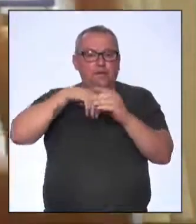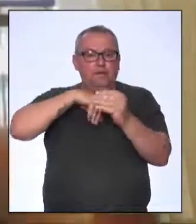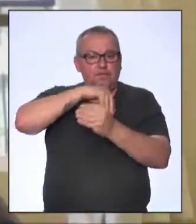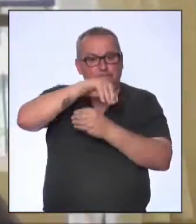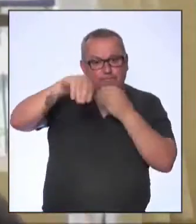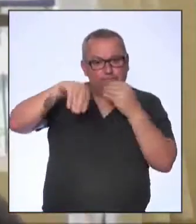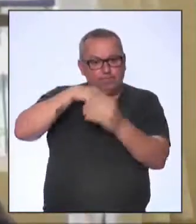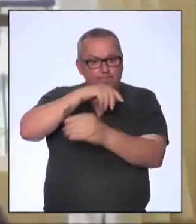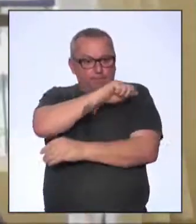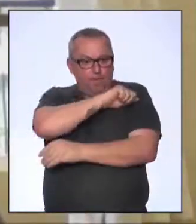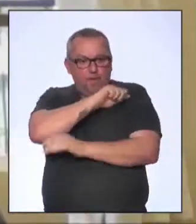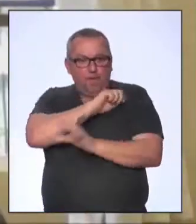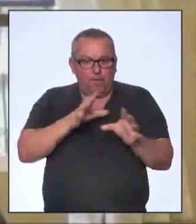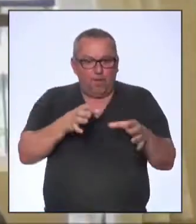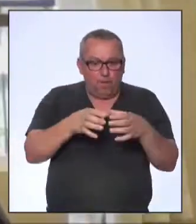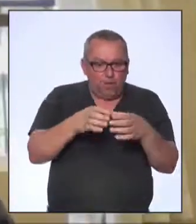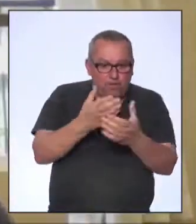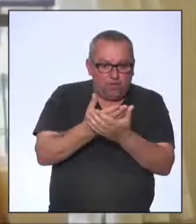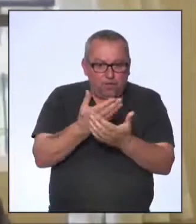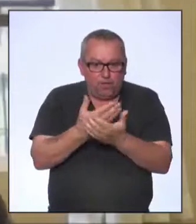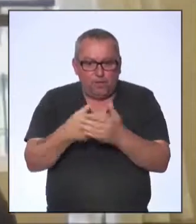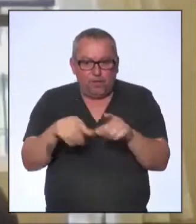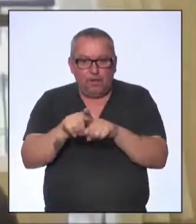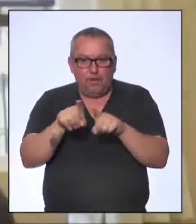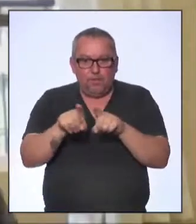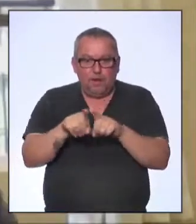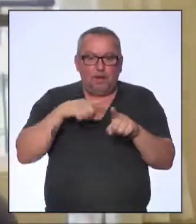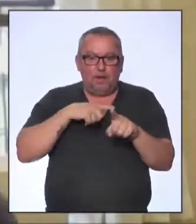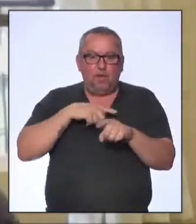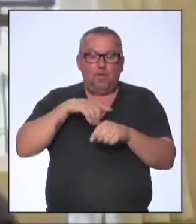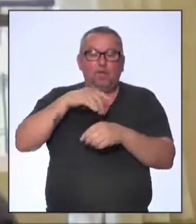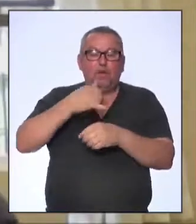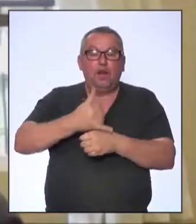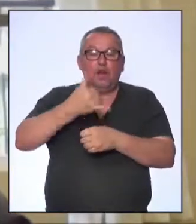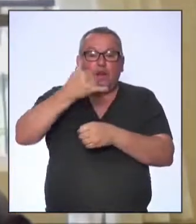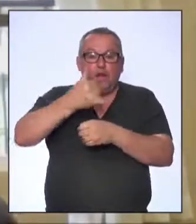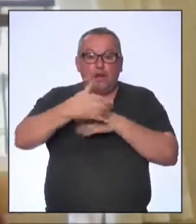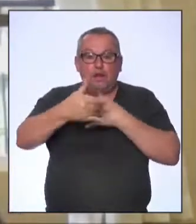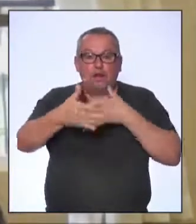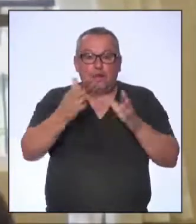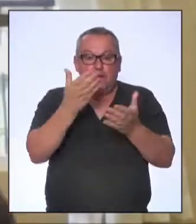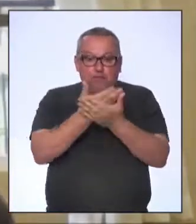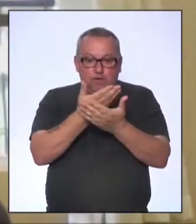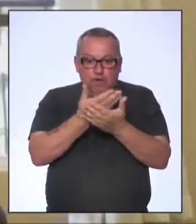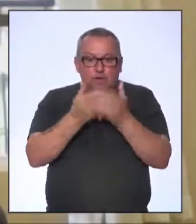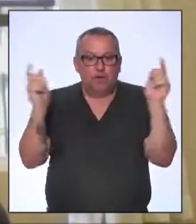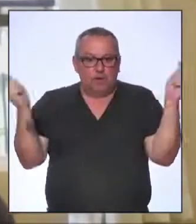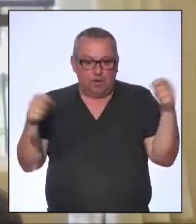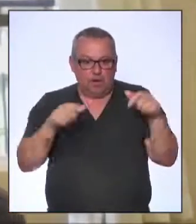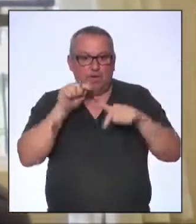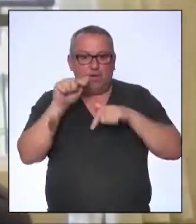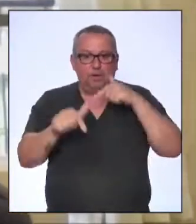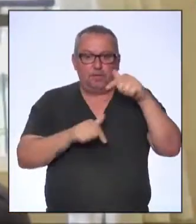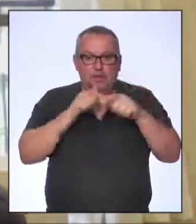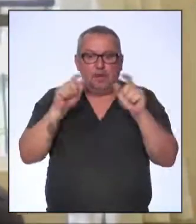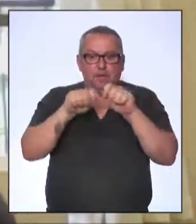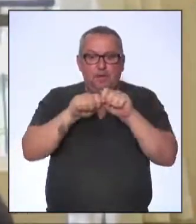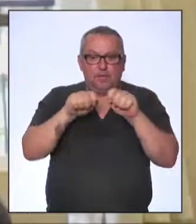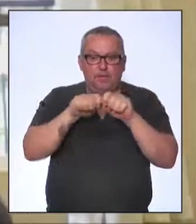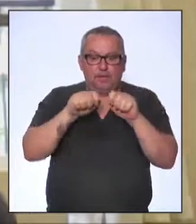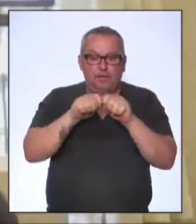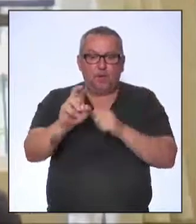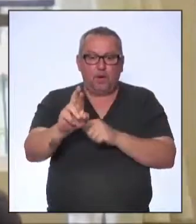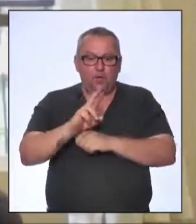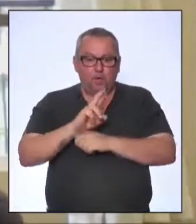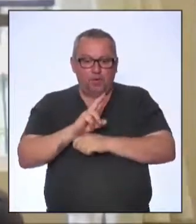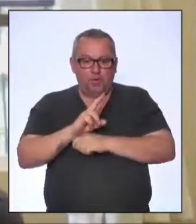com grêmios estudantis, com os líderes de sala de aula, isso dá para se trabalhar, dá para se fazer um retorno com